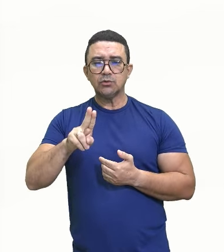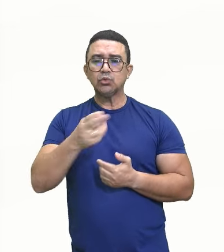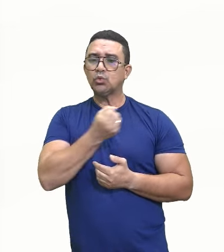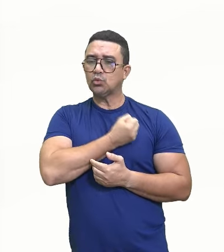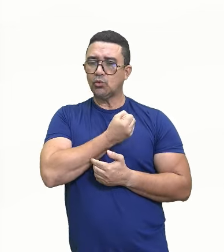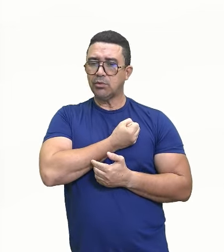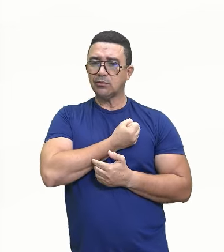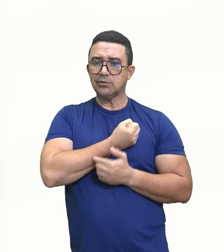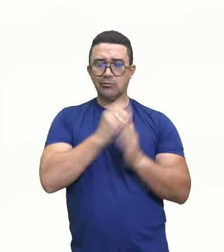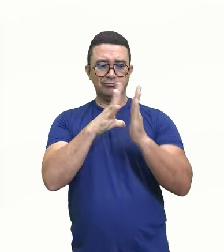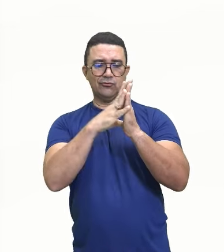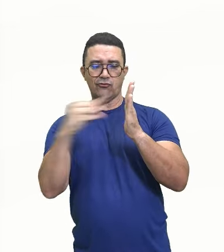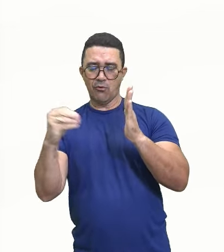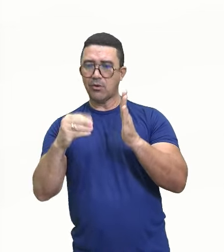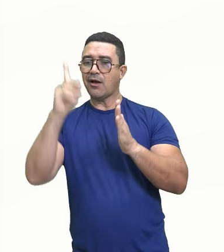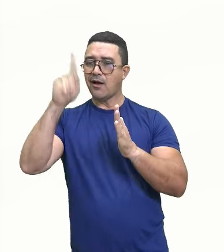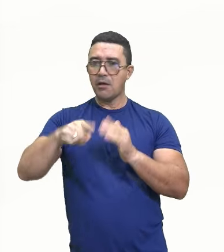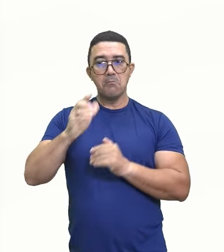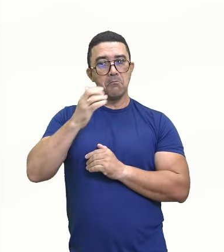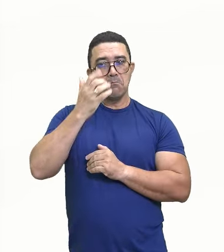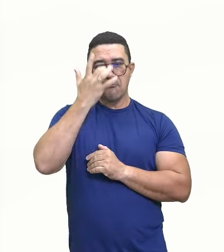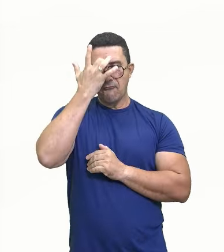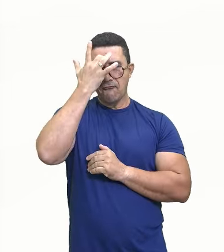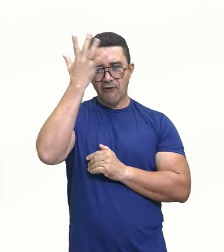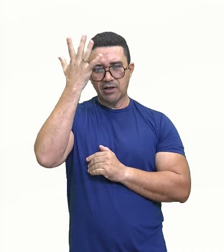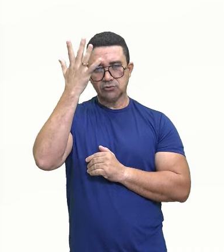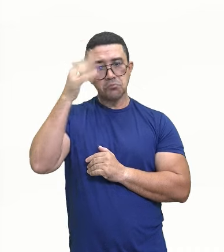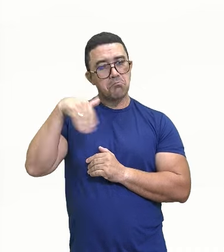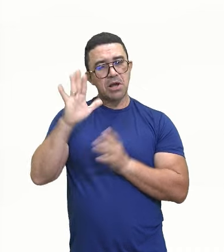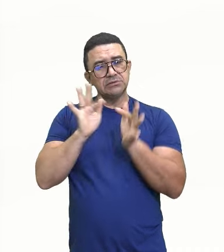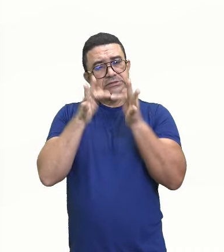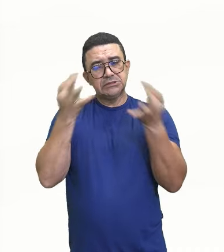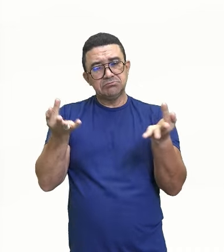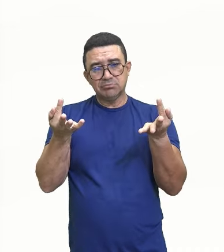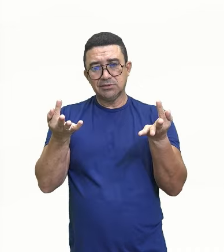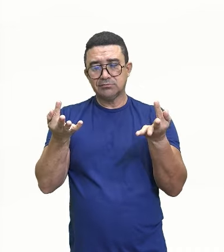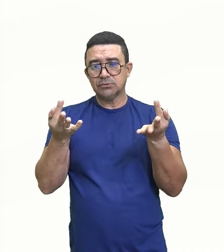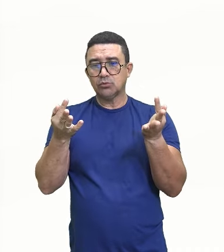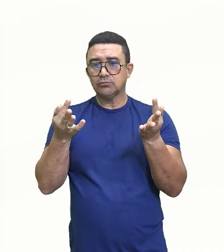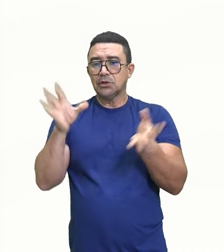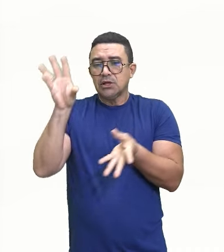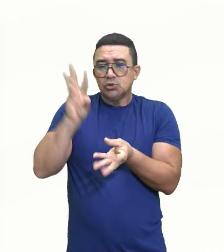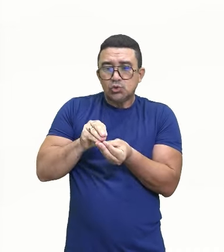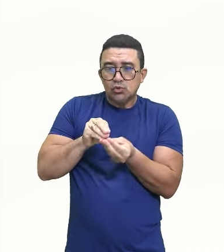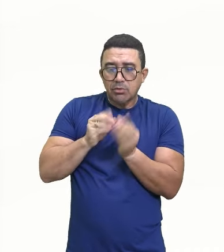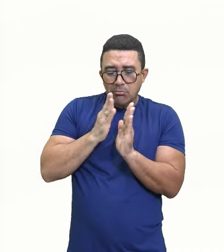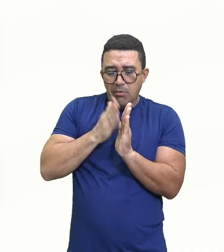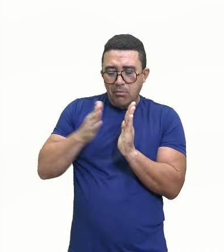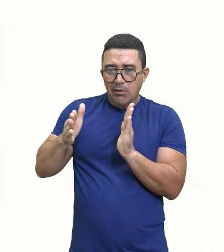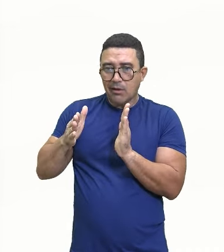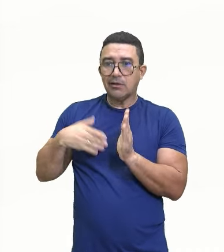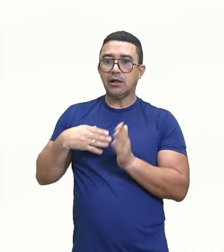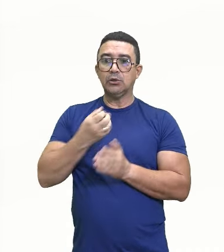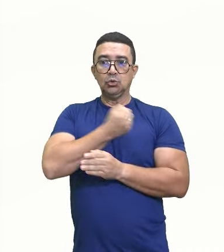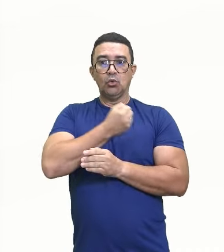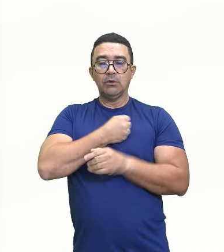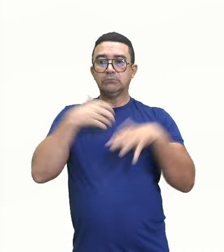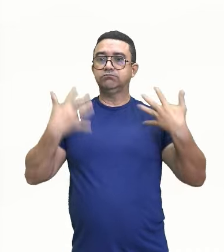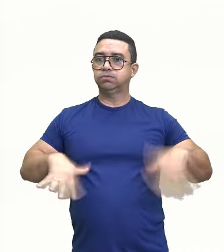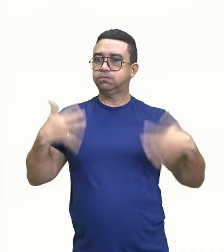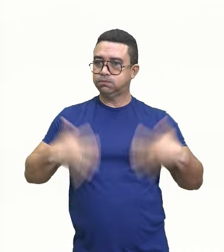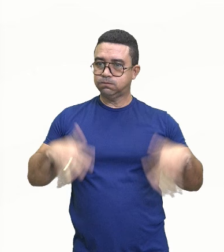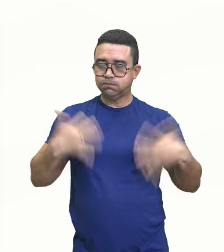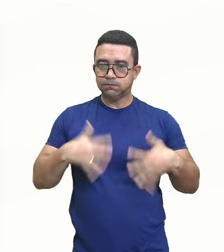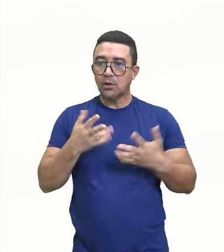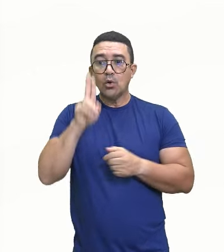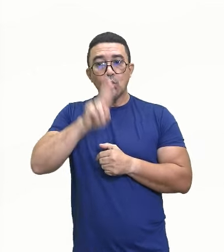mais simples quando trata-se de muitos termos, tá? Então, se você tem ali grandes valores, então você